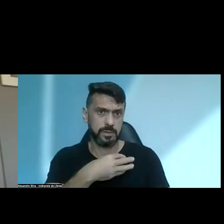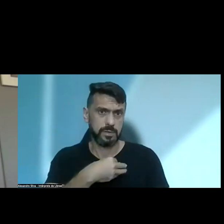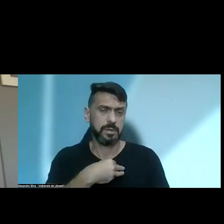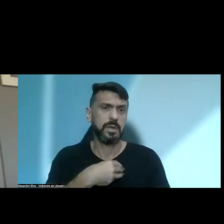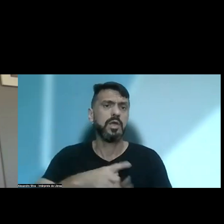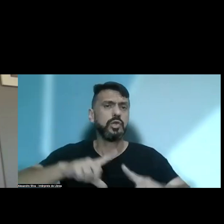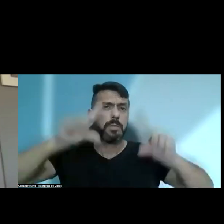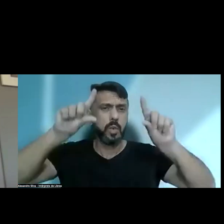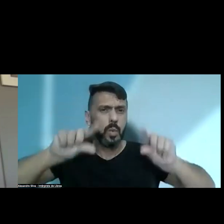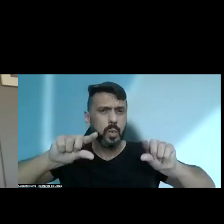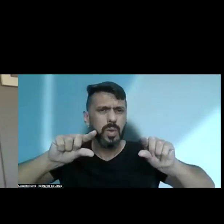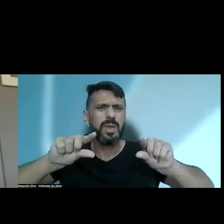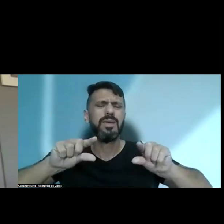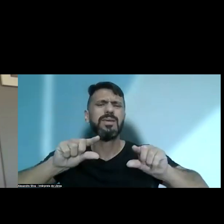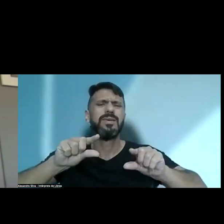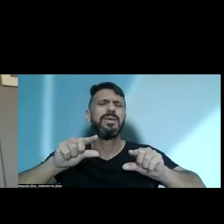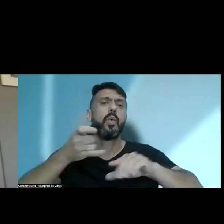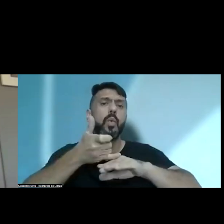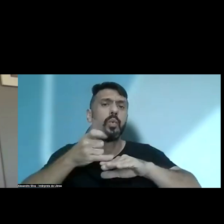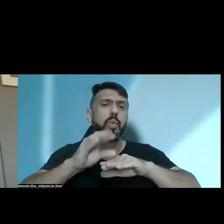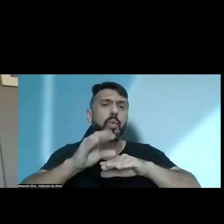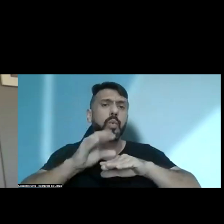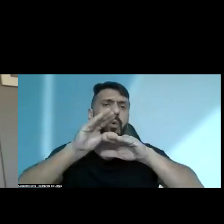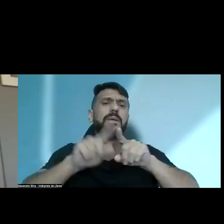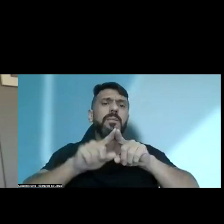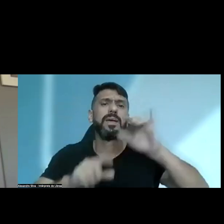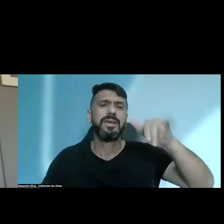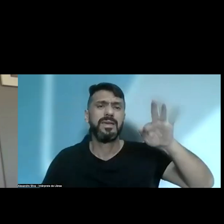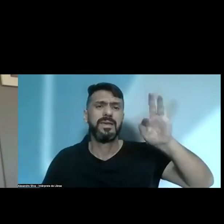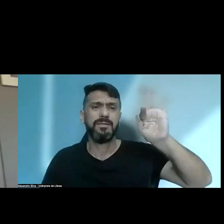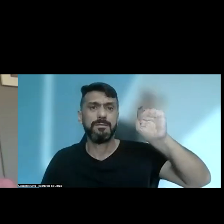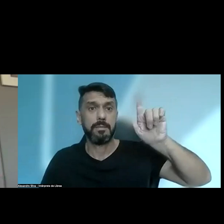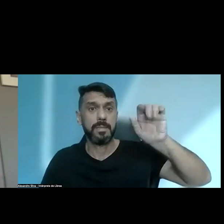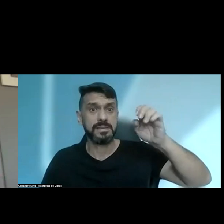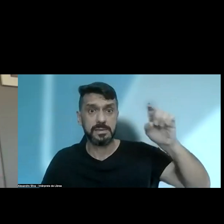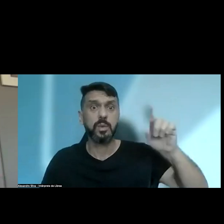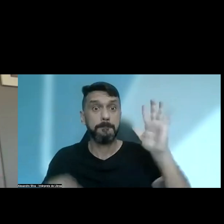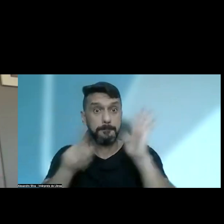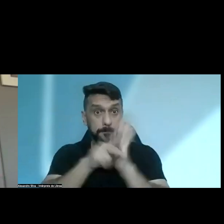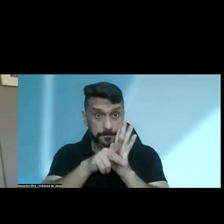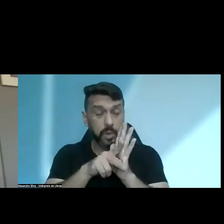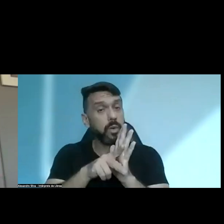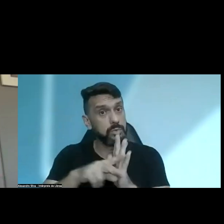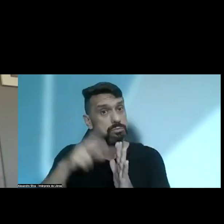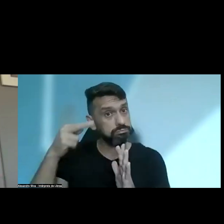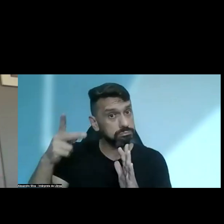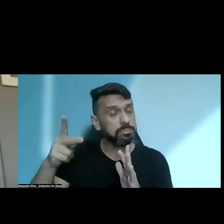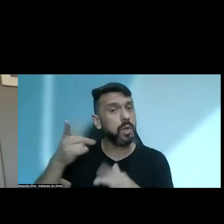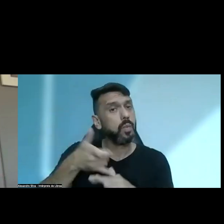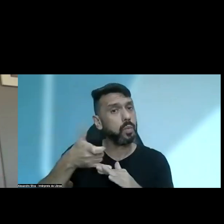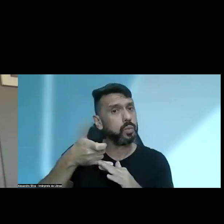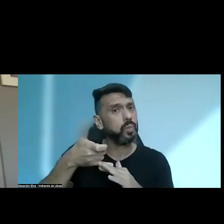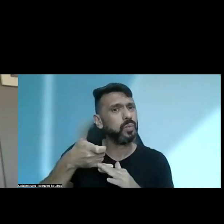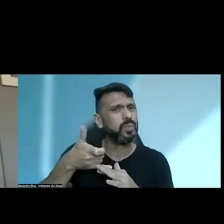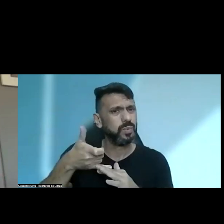a adiposidade, diminuir esse perfil inflamatório que também está associado à adiposidade, eu vou ter um desenvolvimento de gametas muito